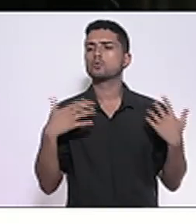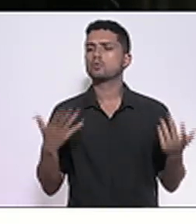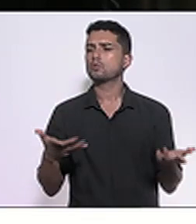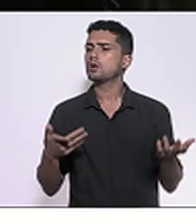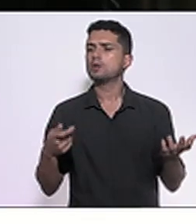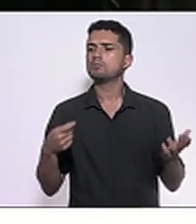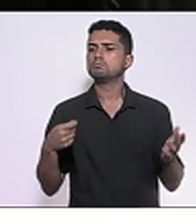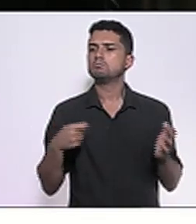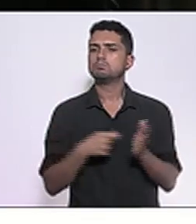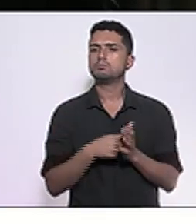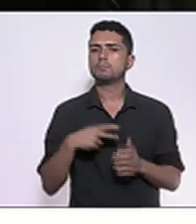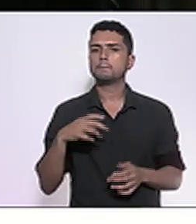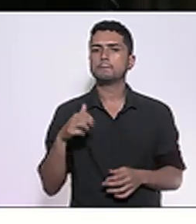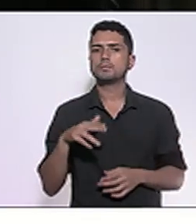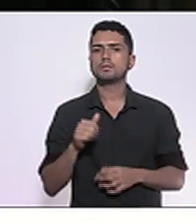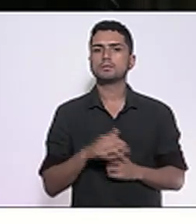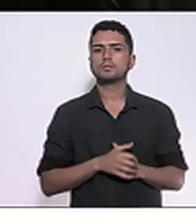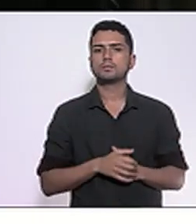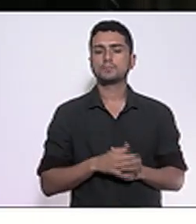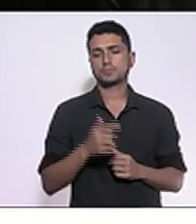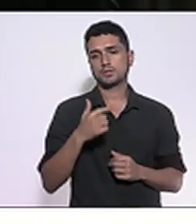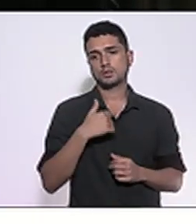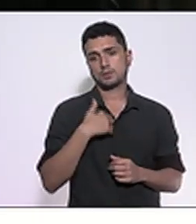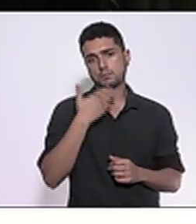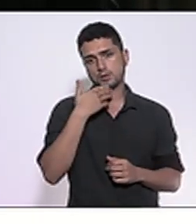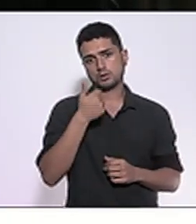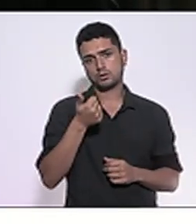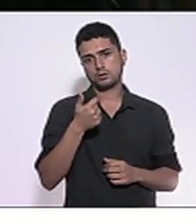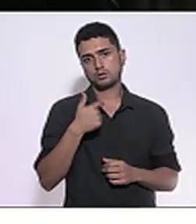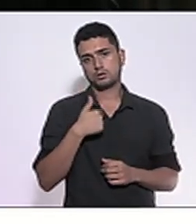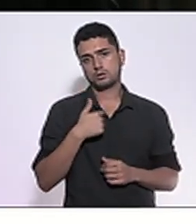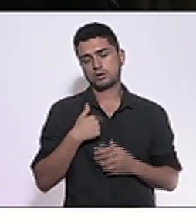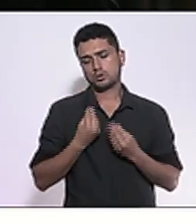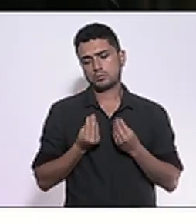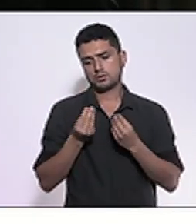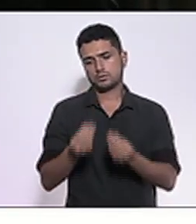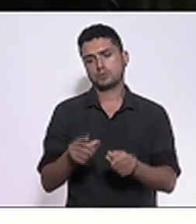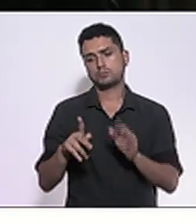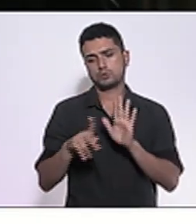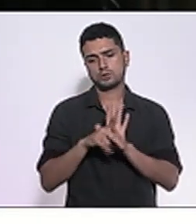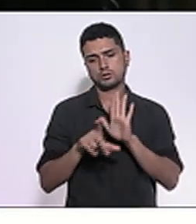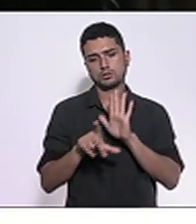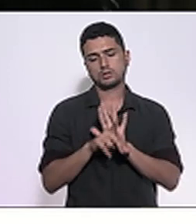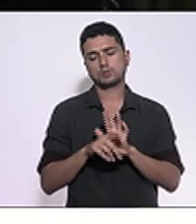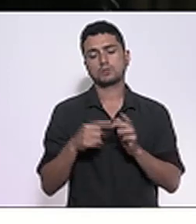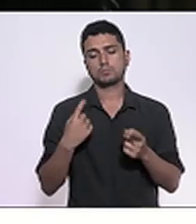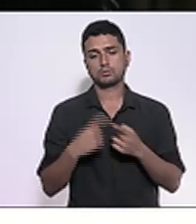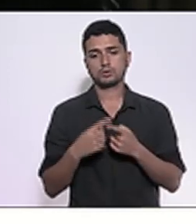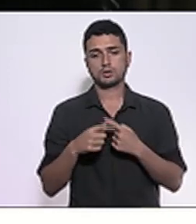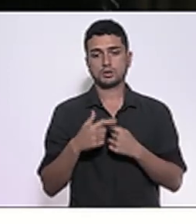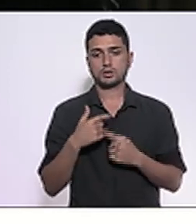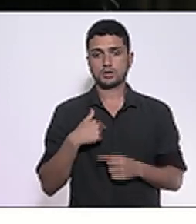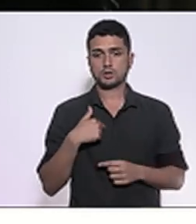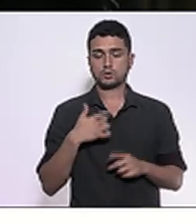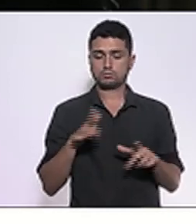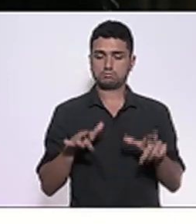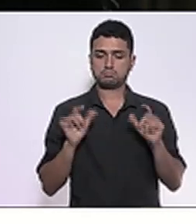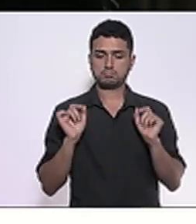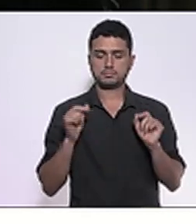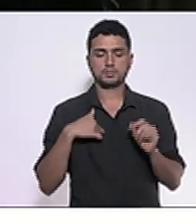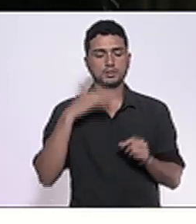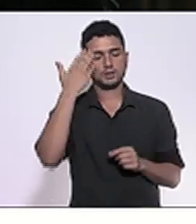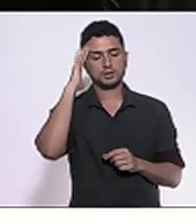desculpa? Eu prefiro passar para o senhor o projeto de lei, porque eu prefiro entender